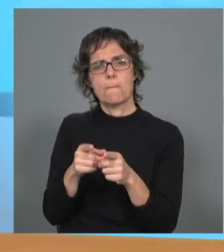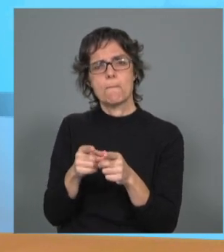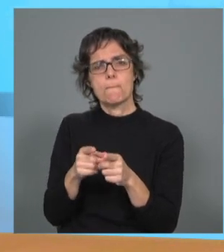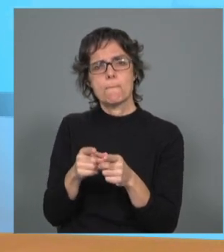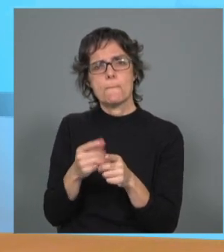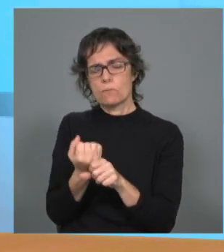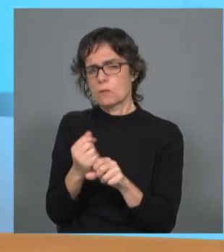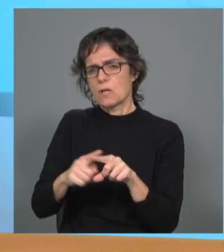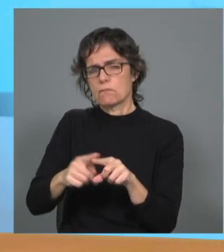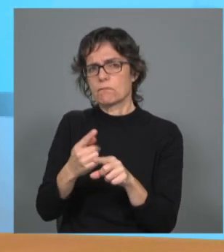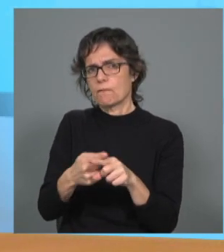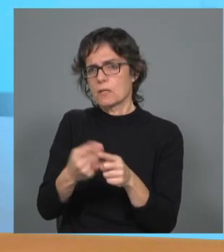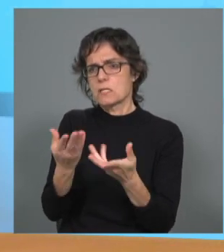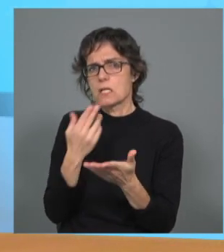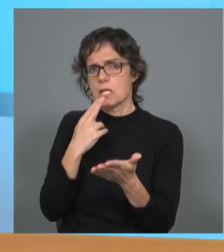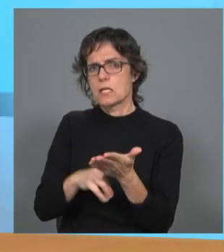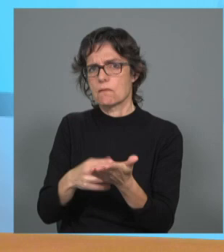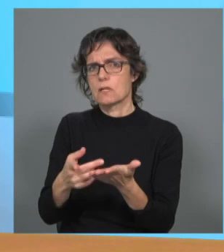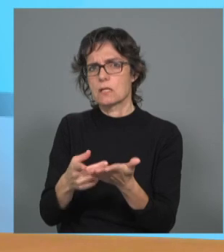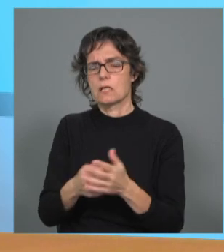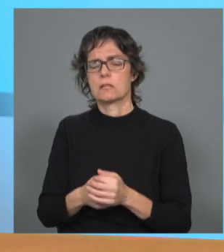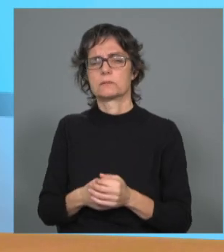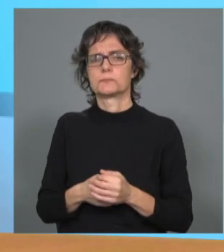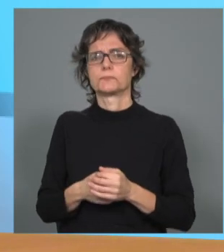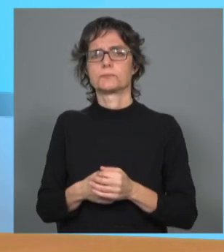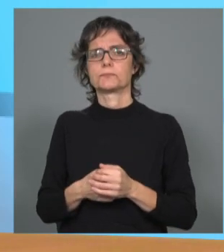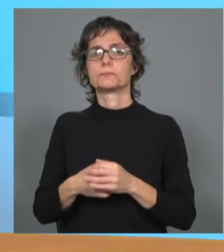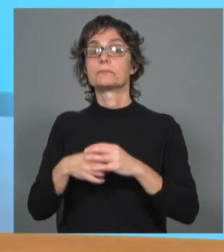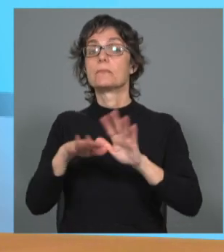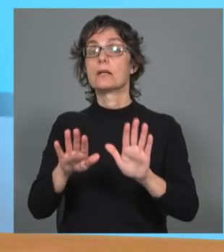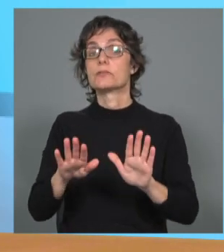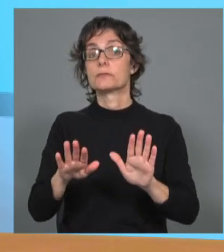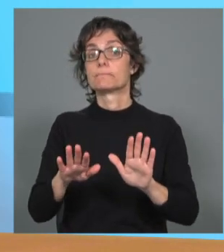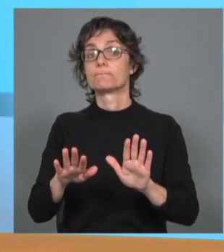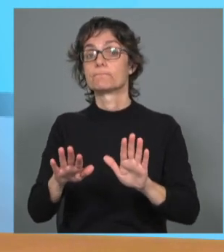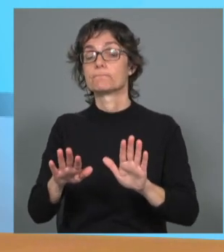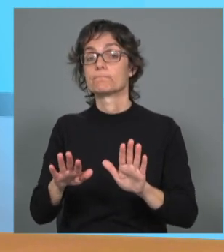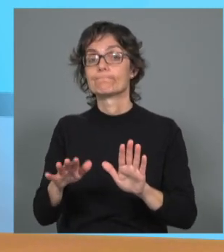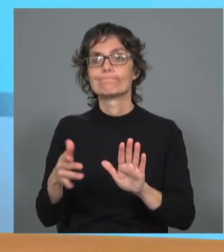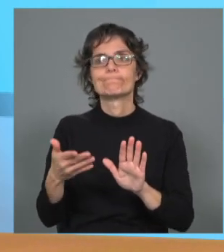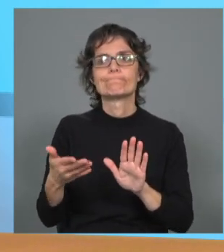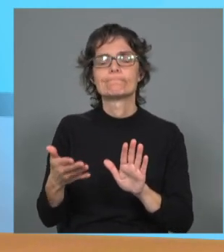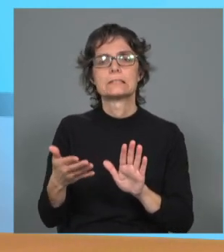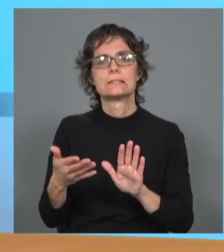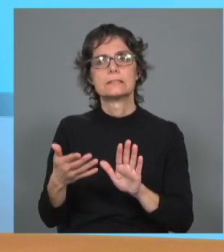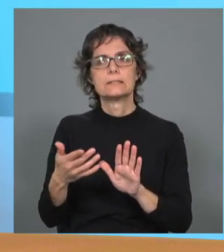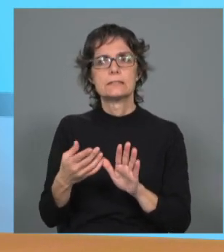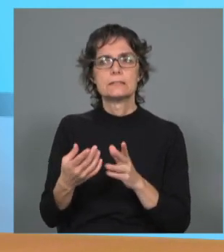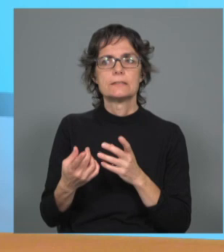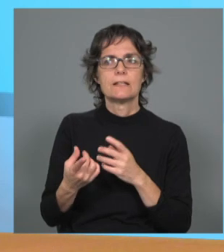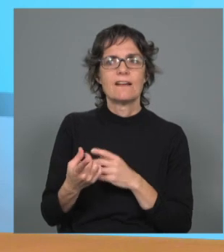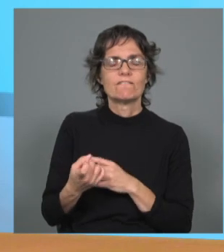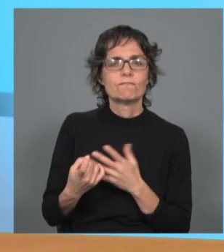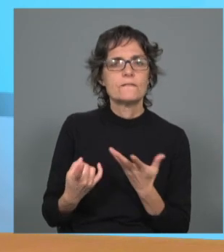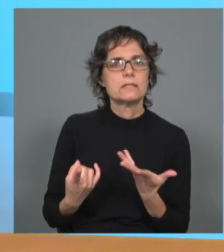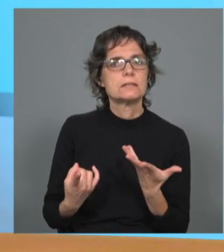e que têm ajudado imenso a Diocese. Contudo, estamos sempre muito dependentes depois de